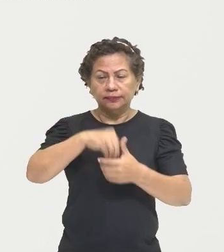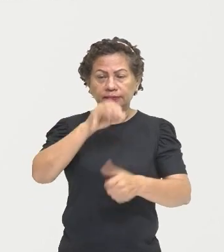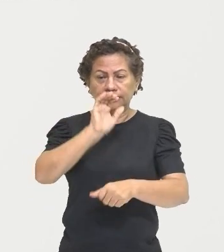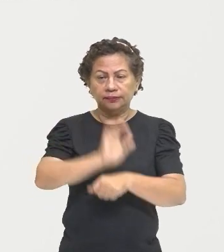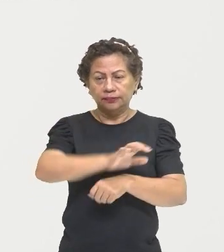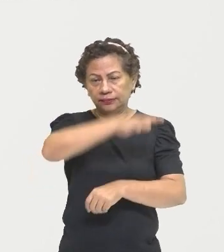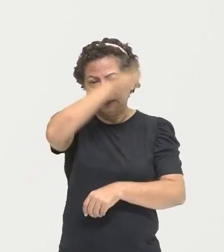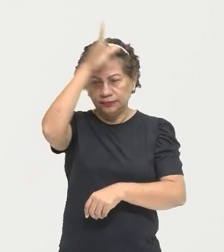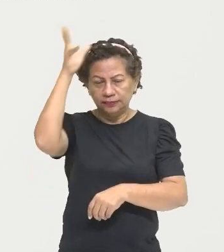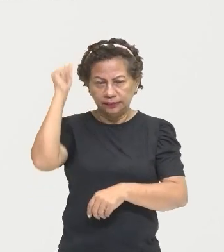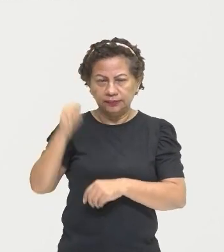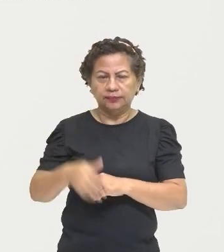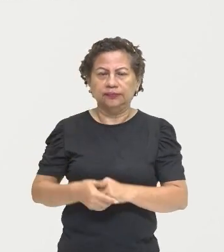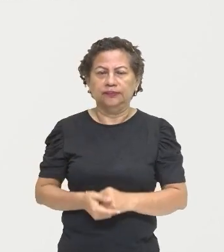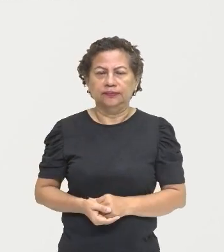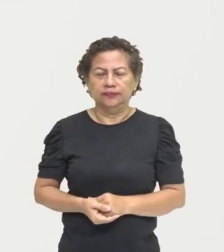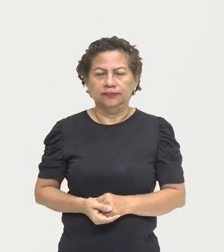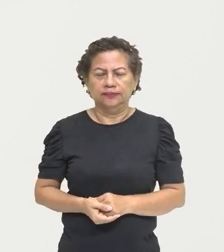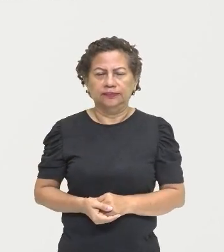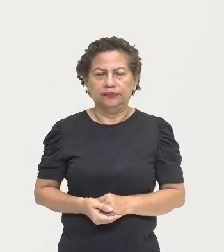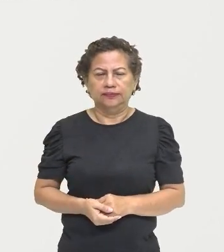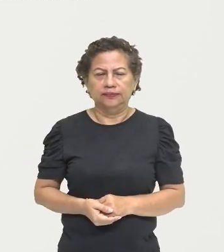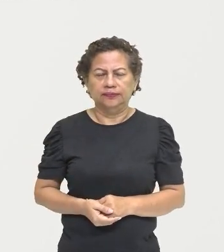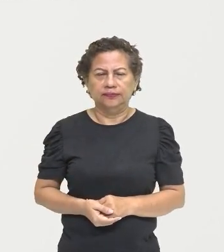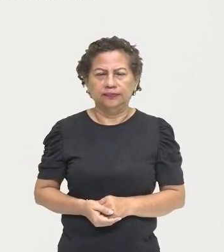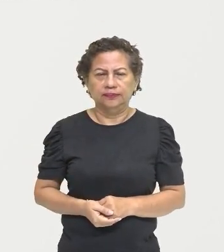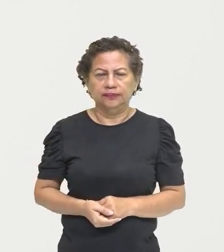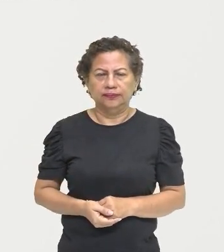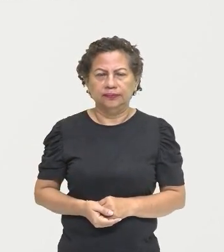do Amazonas. Olha só.